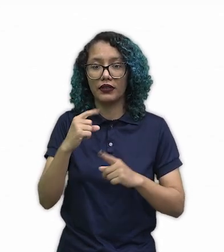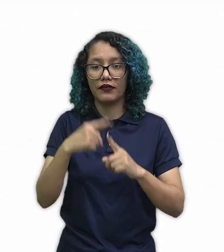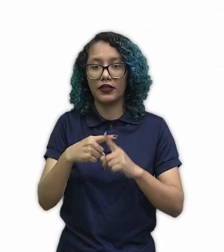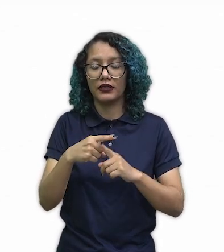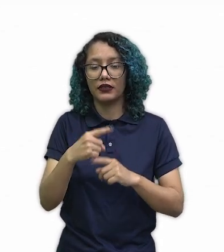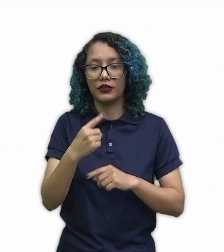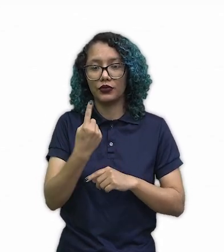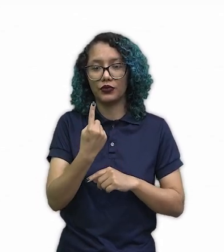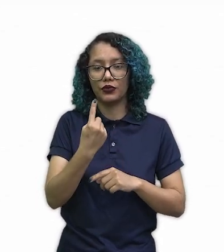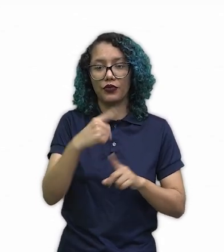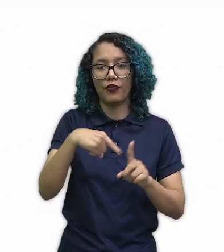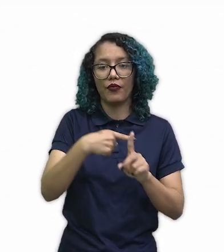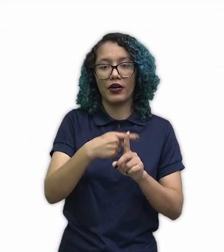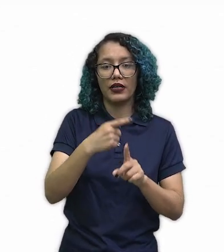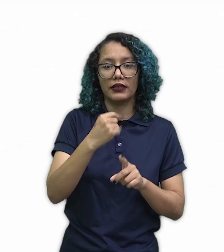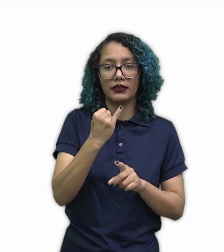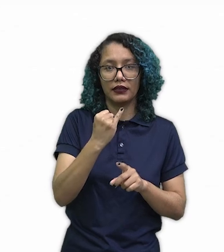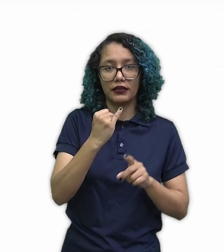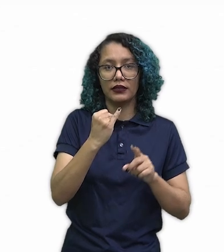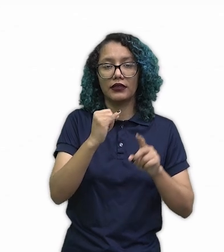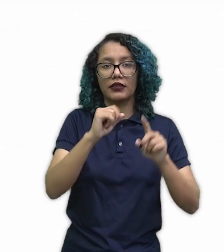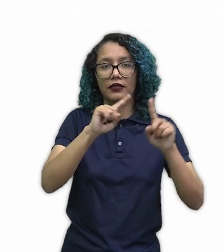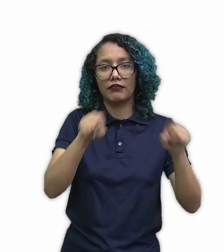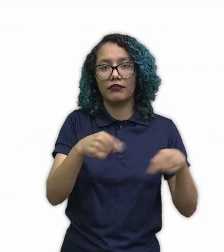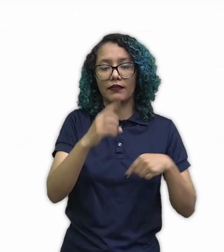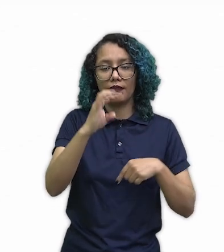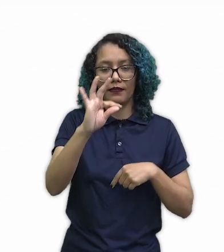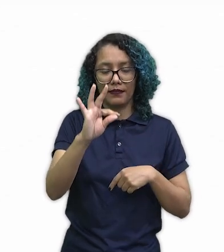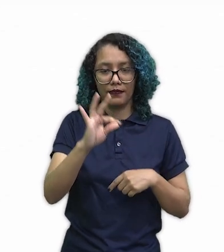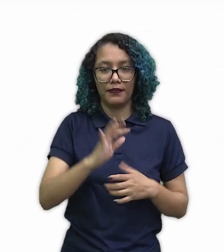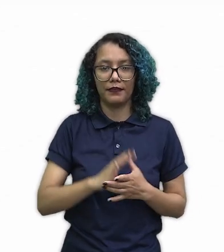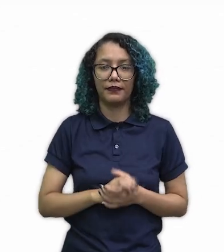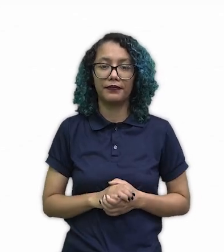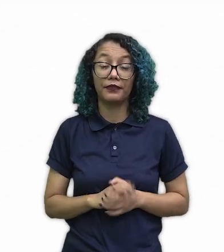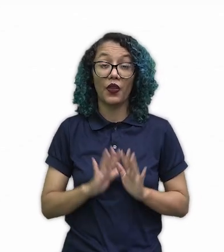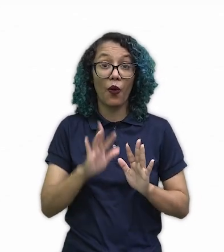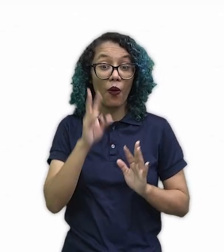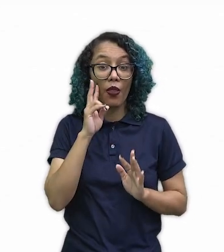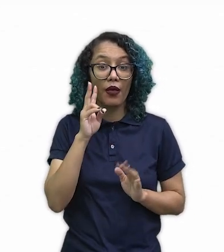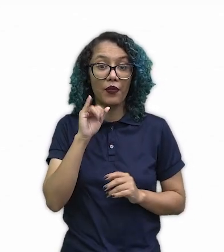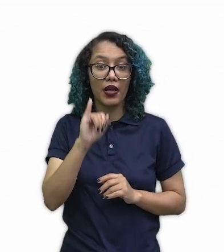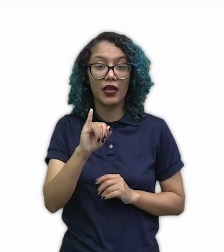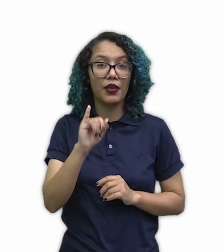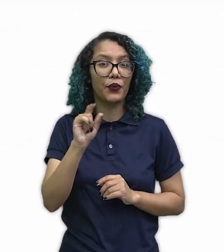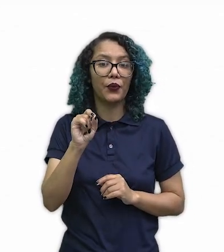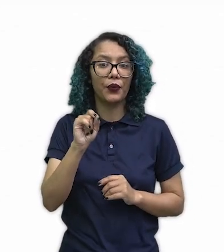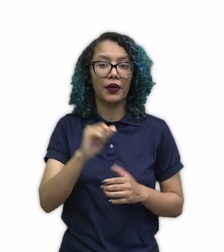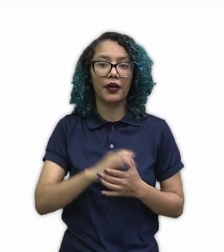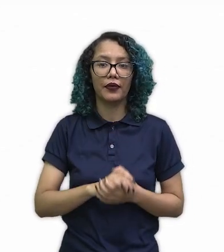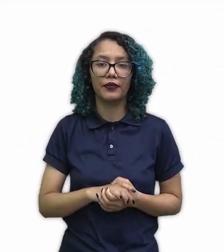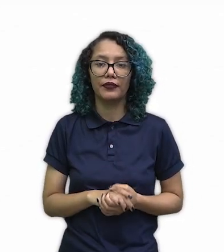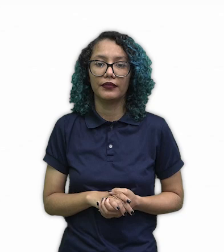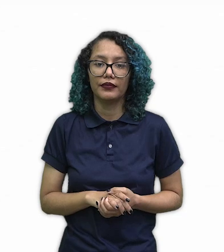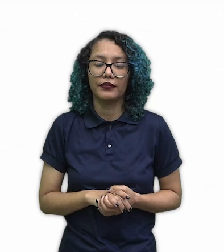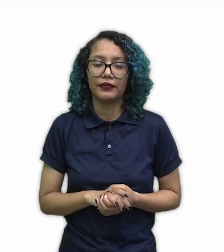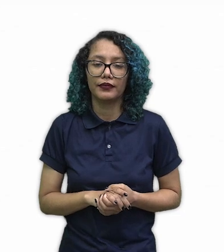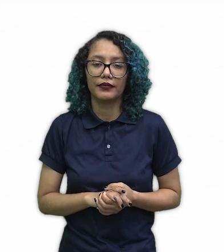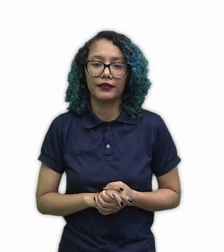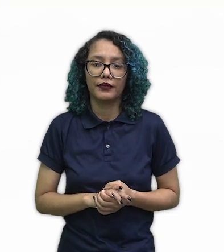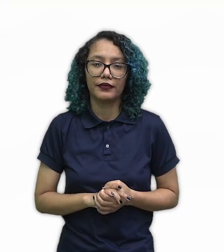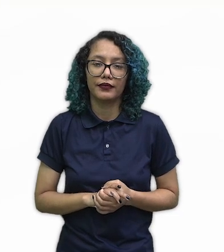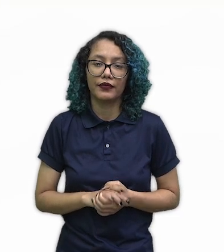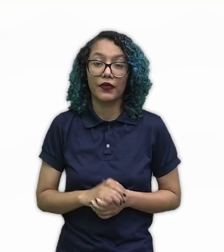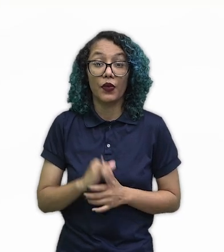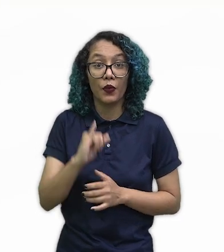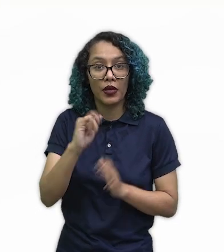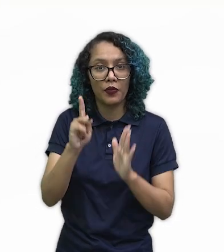vezes 1 mais I vezes elevado ao tempo. Lembrando que o I que está lá na